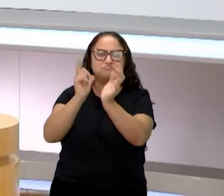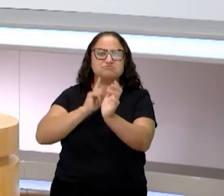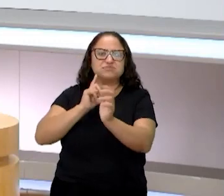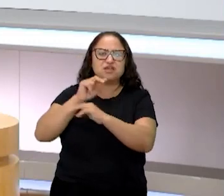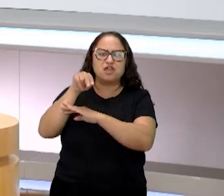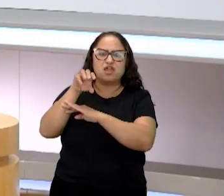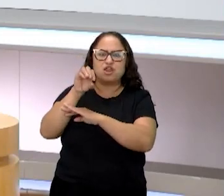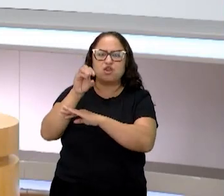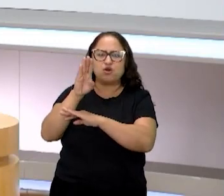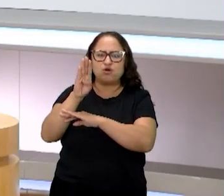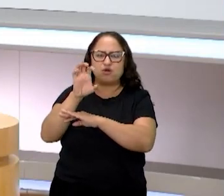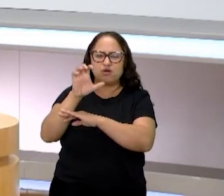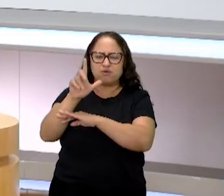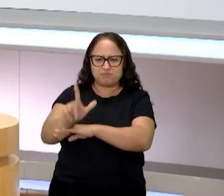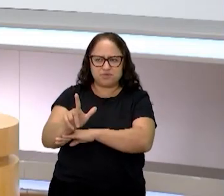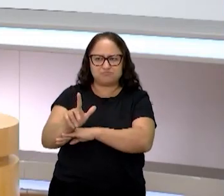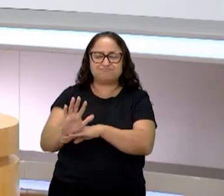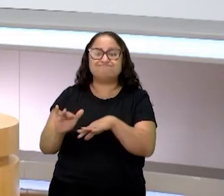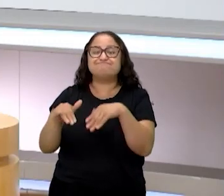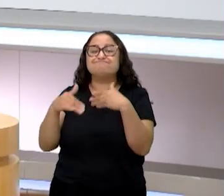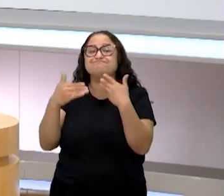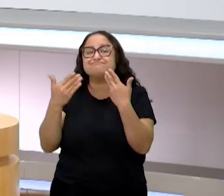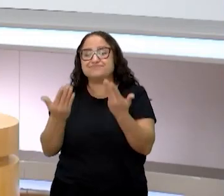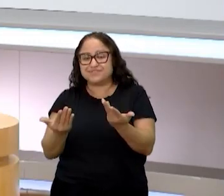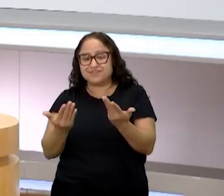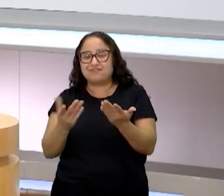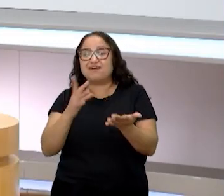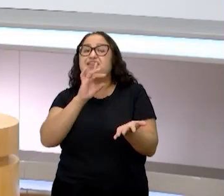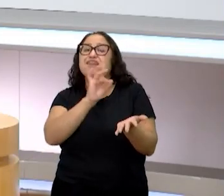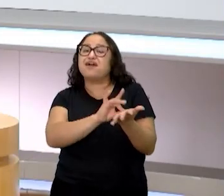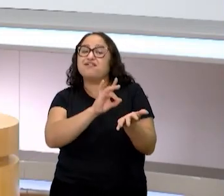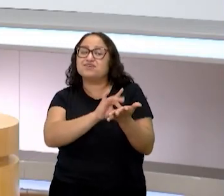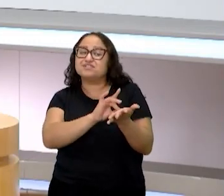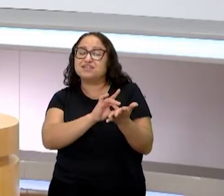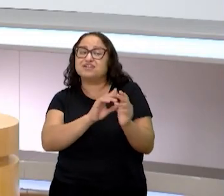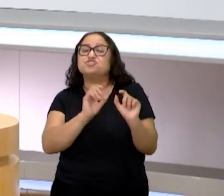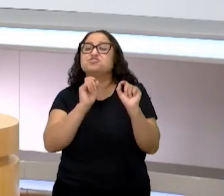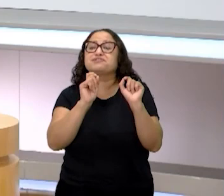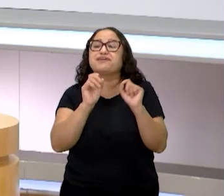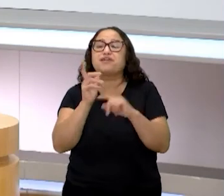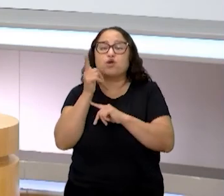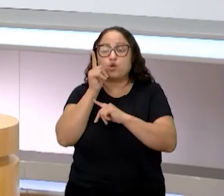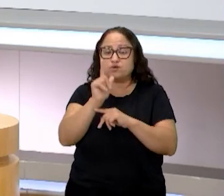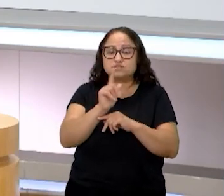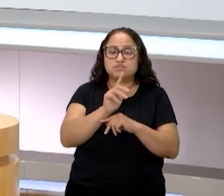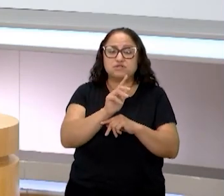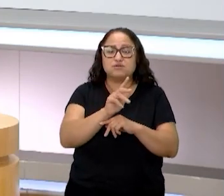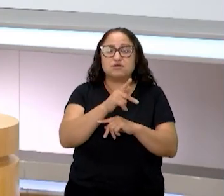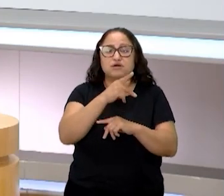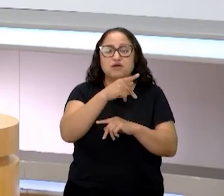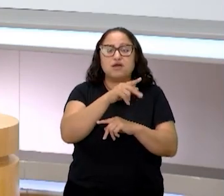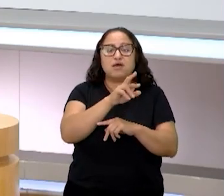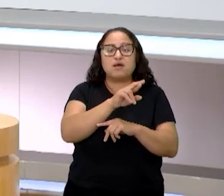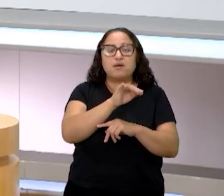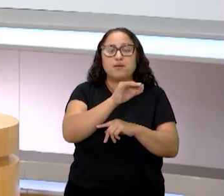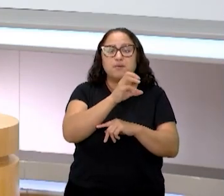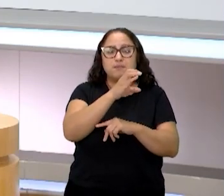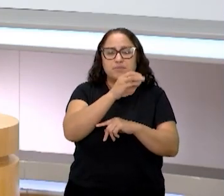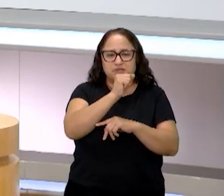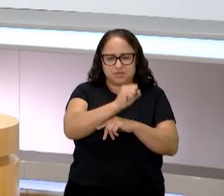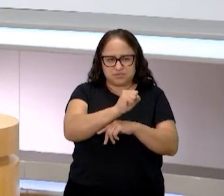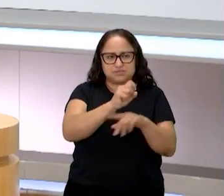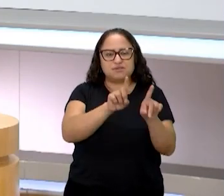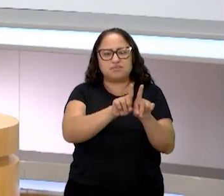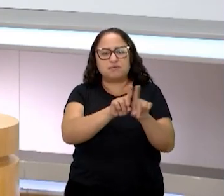Então, o prêmio Nobel, na verdade, ficou com o Crick e com o